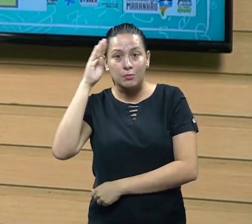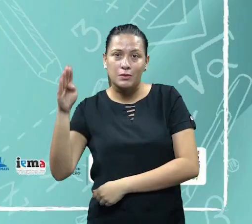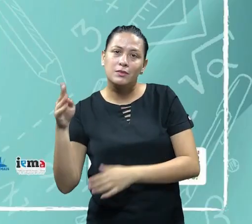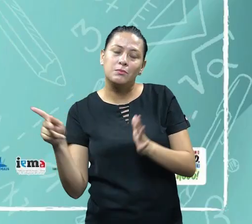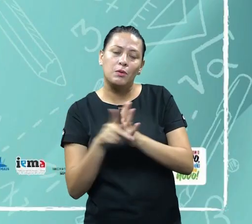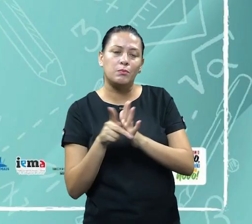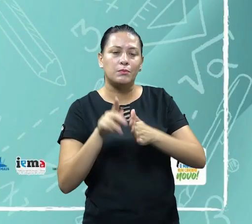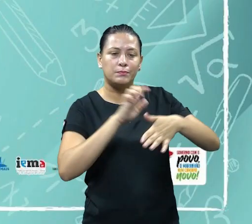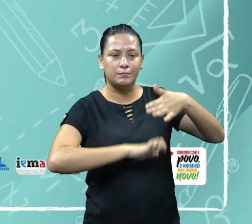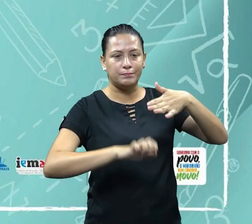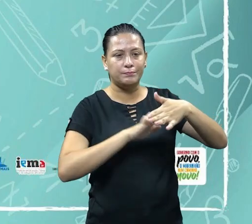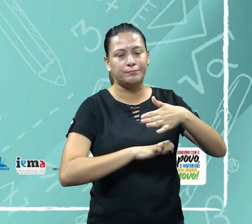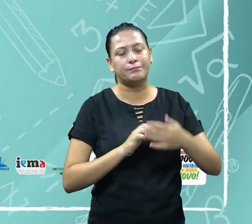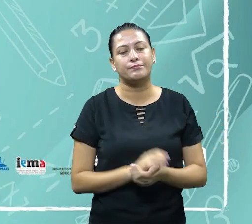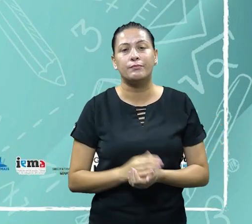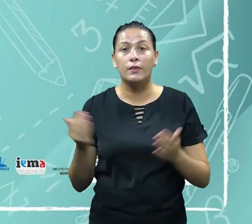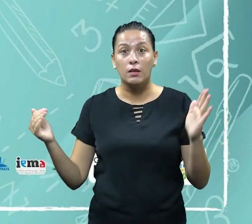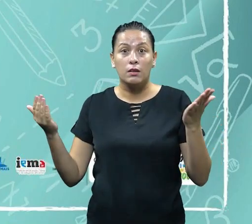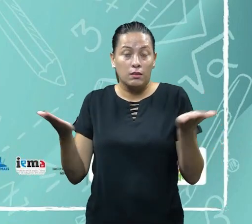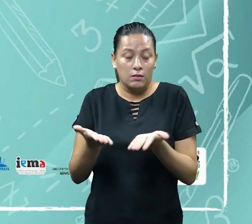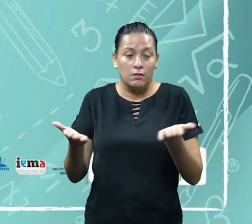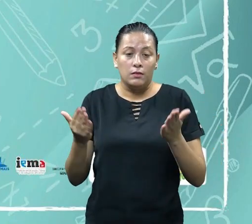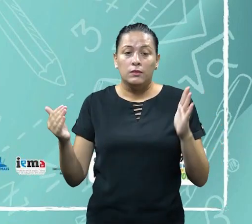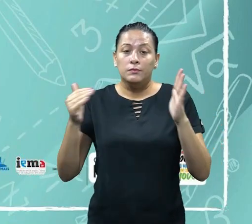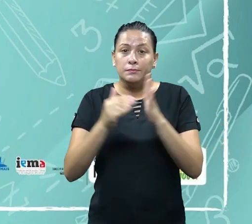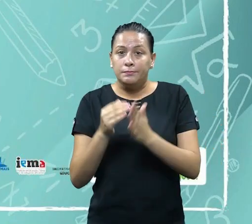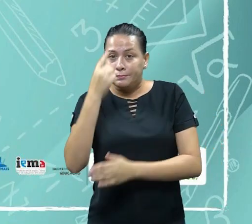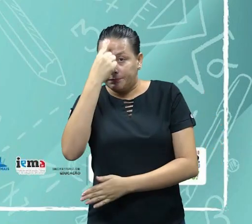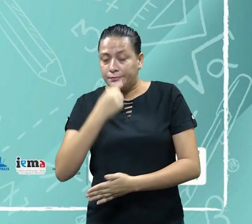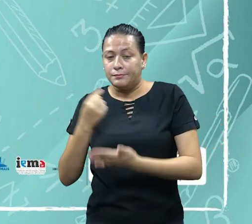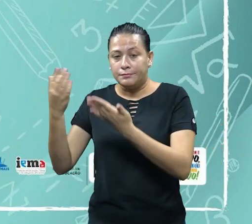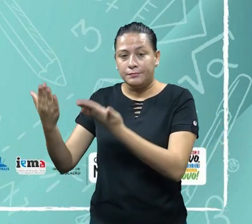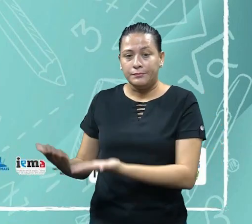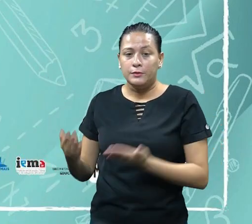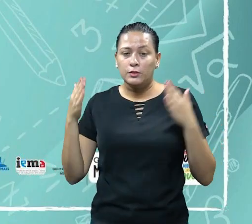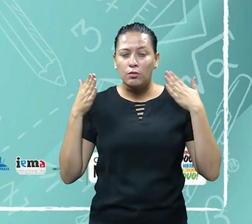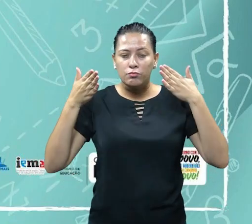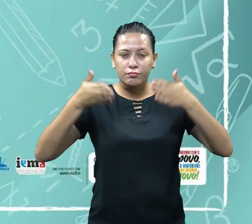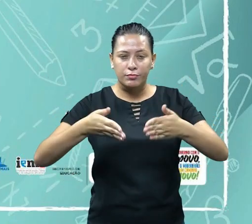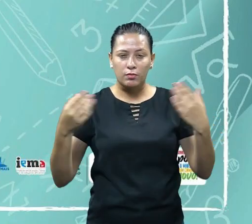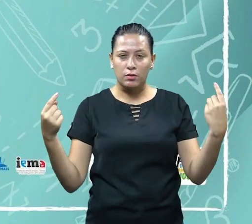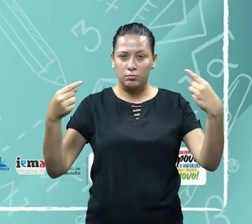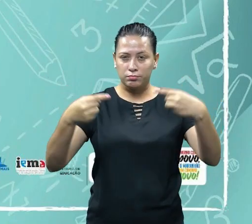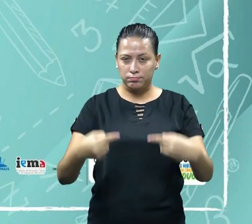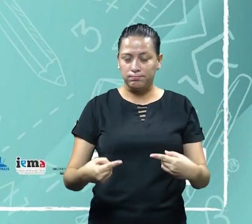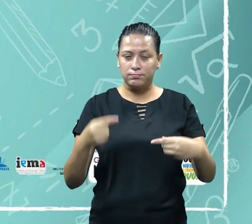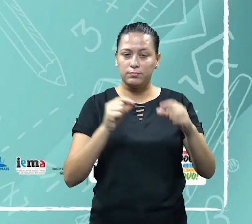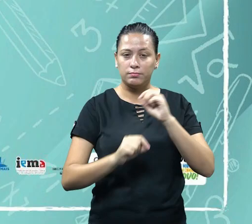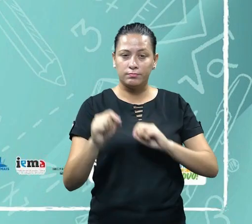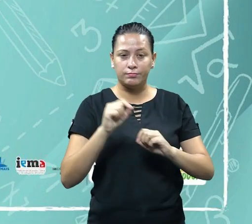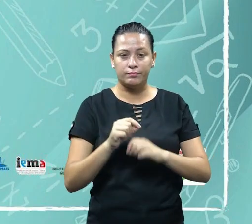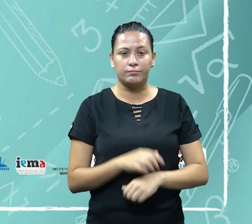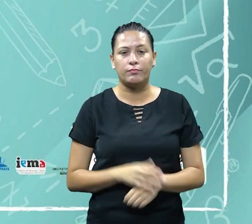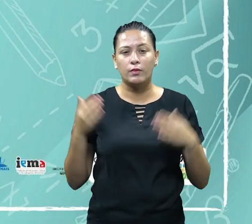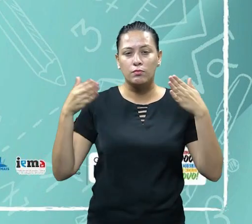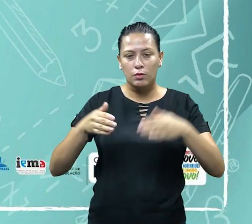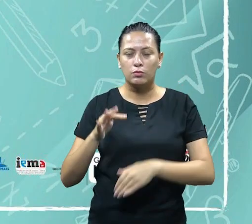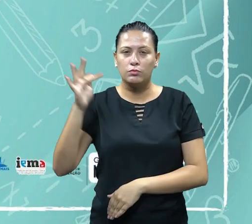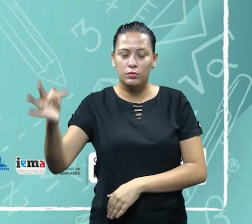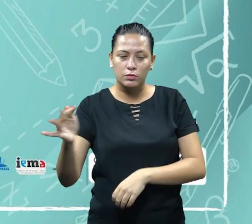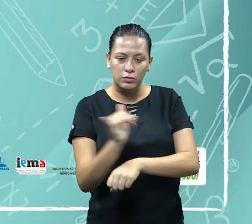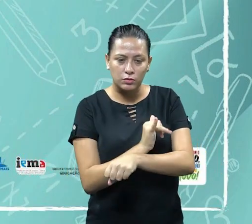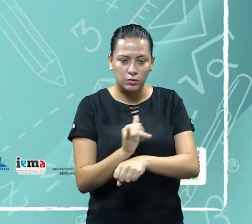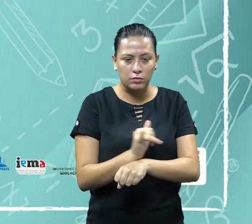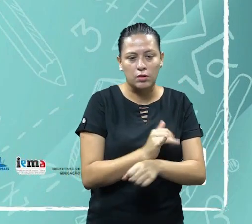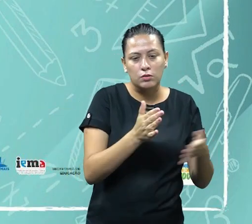da empresa. E por fim, eu trago essa última ilustração, né, que é o foco na competitividade, que é exatamente isso bem aqui, ó. Foco